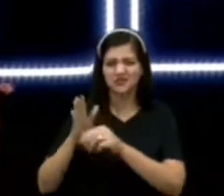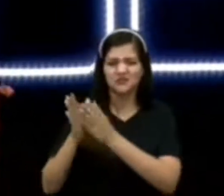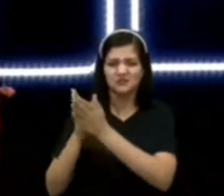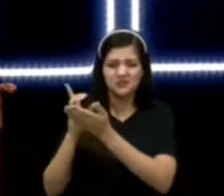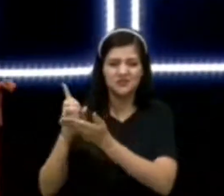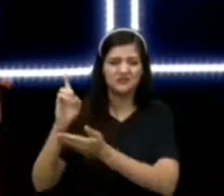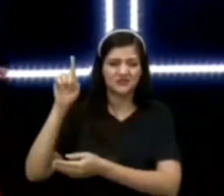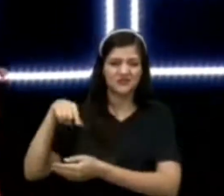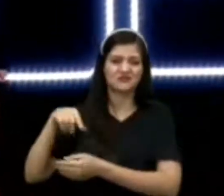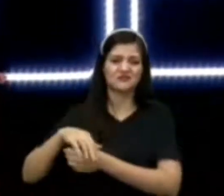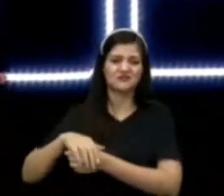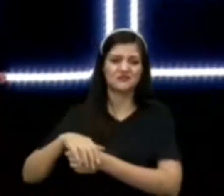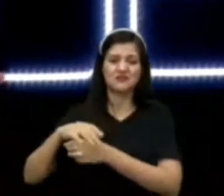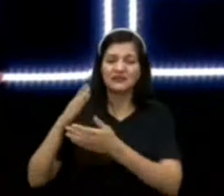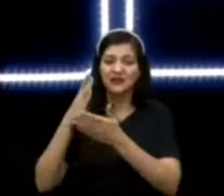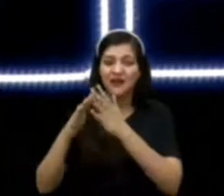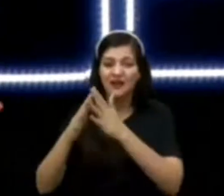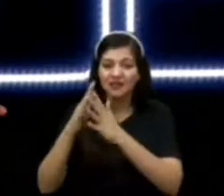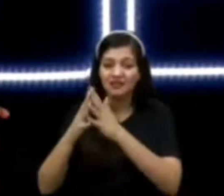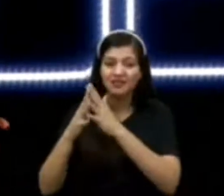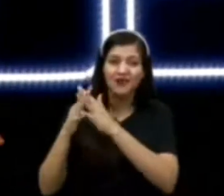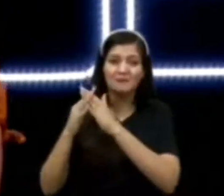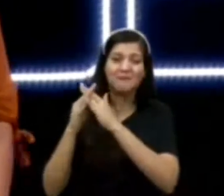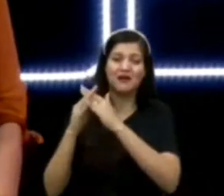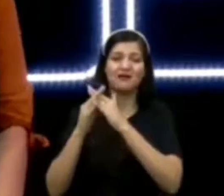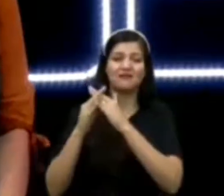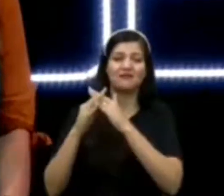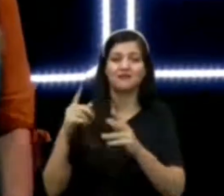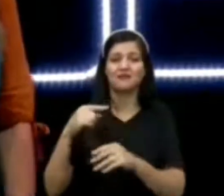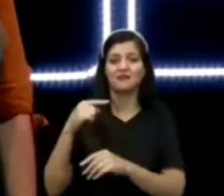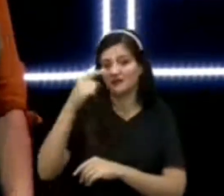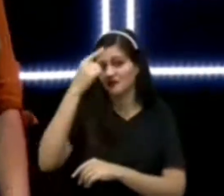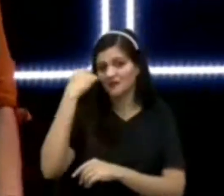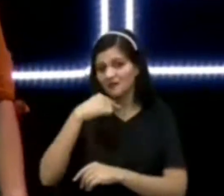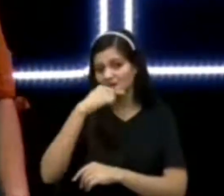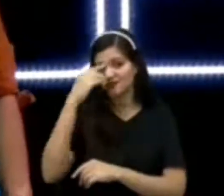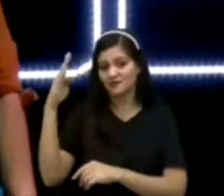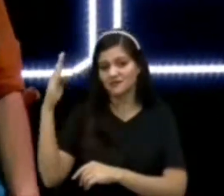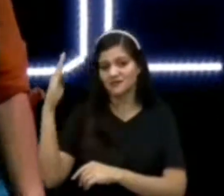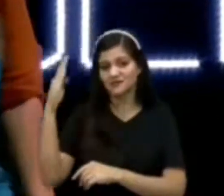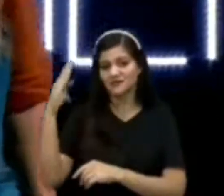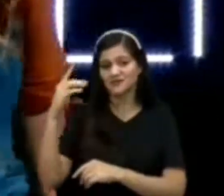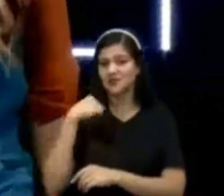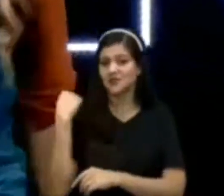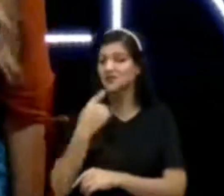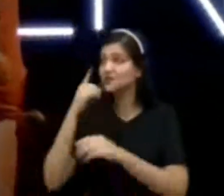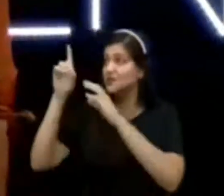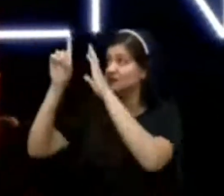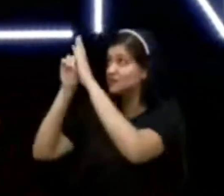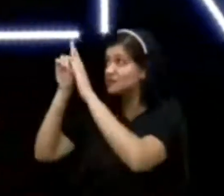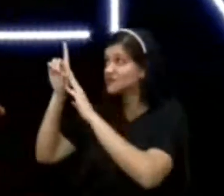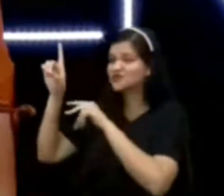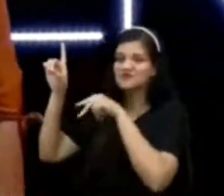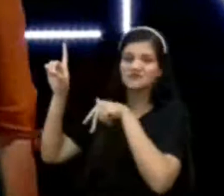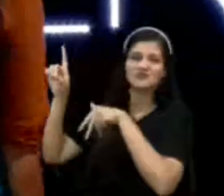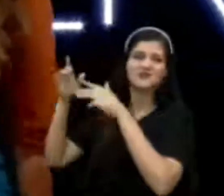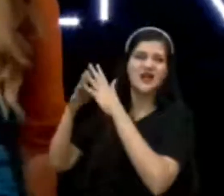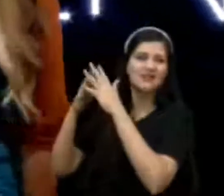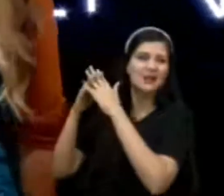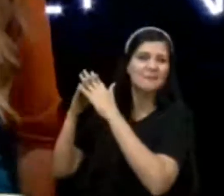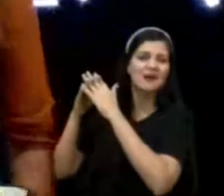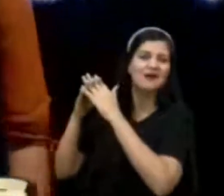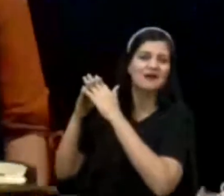É isso que embaça a nossa imagem e o reflexo daquilo que vemos de Deus. Mas, Leandro, como que